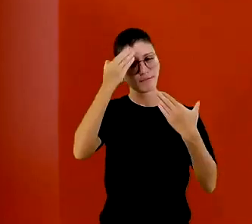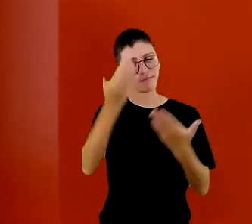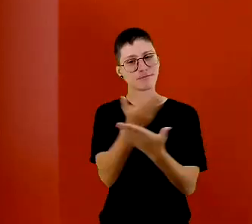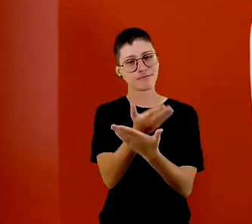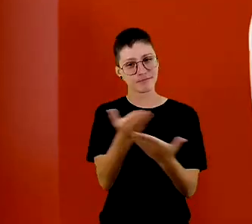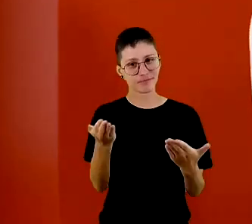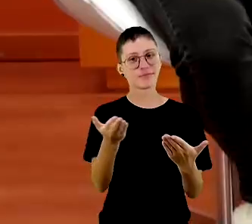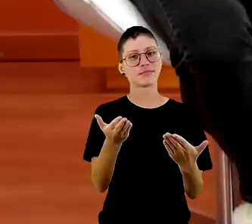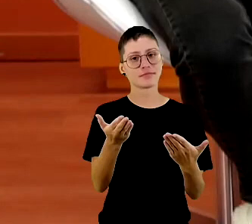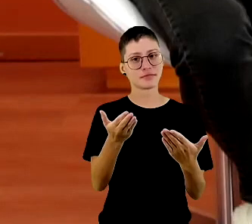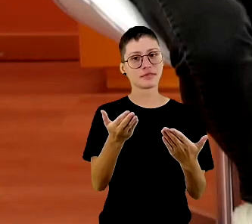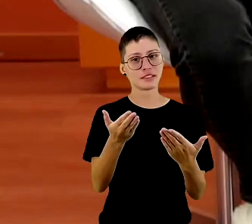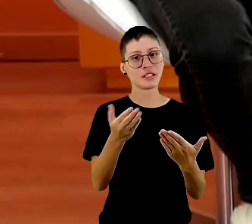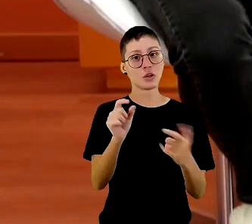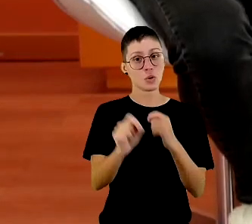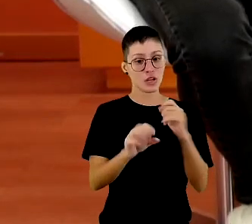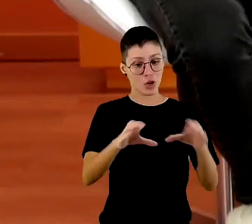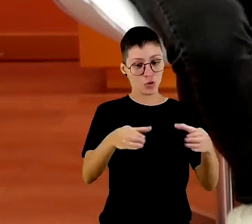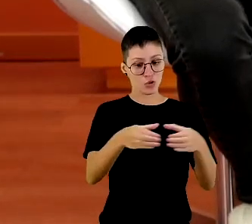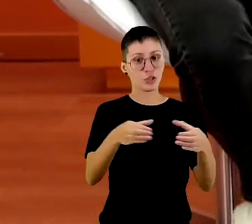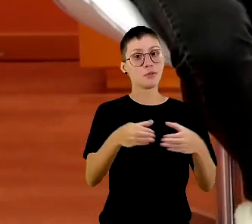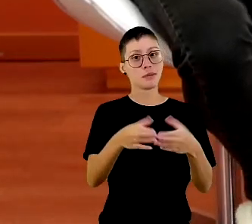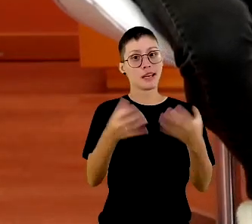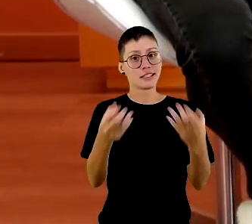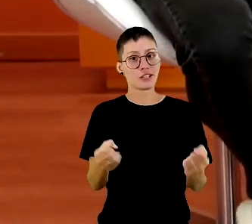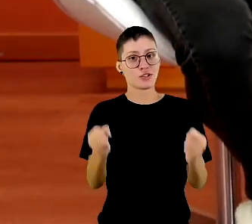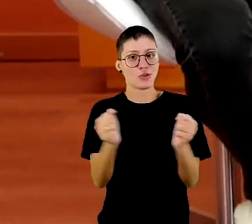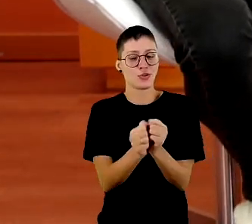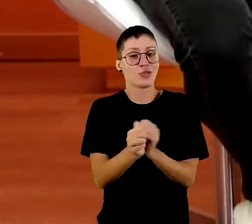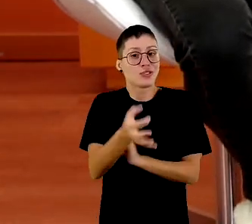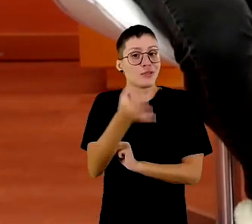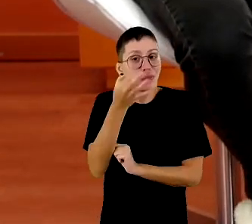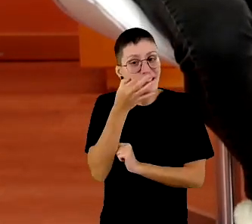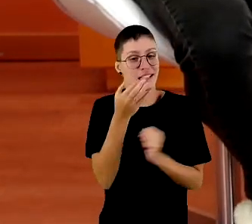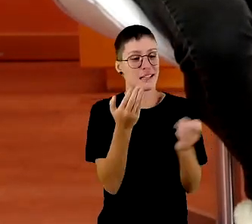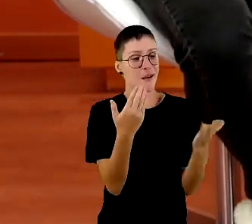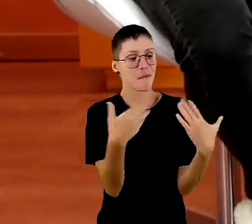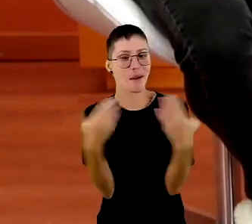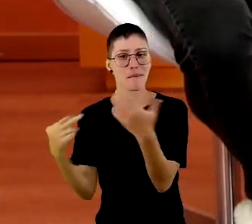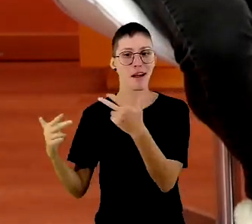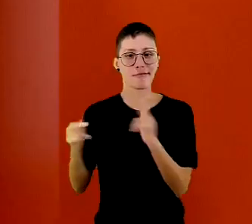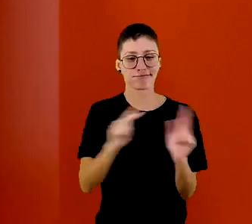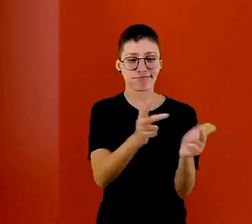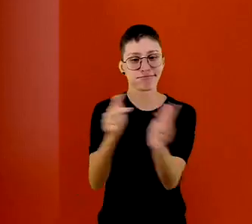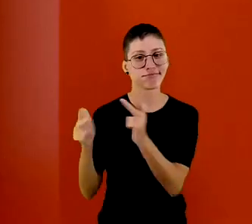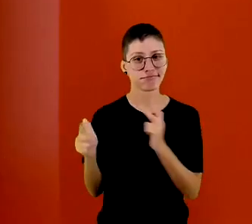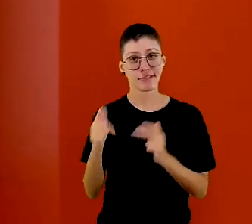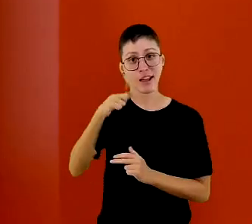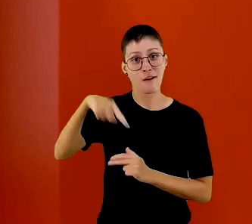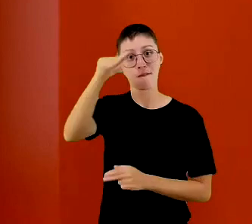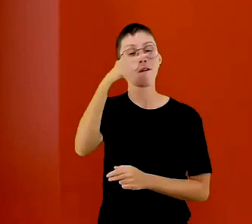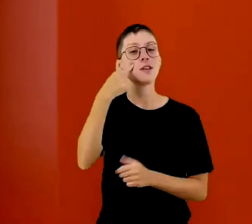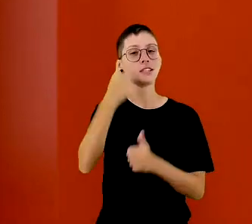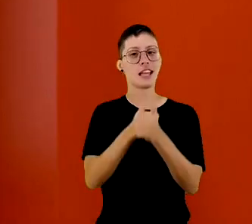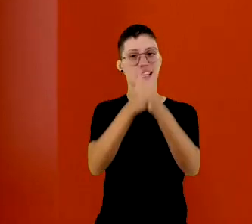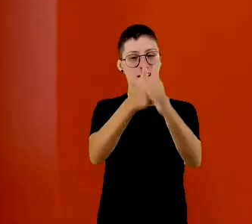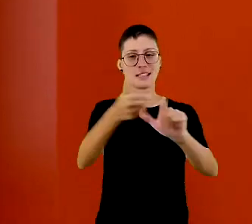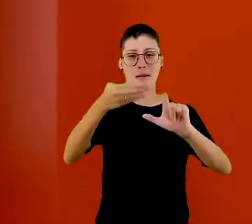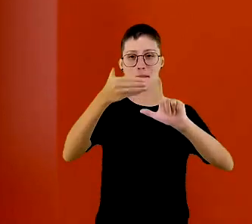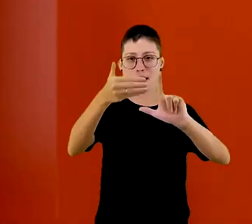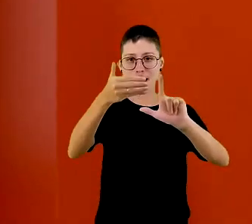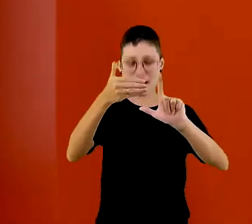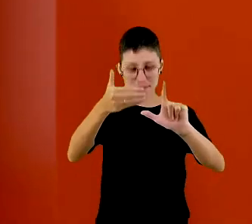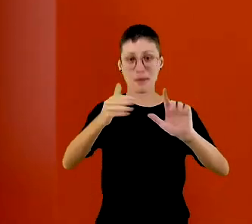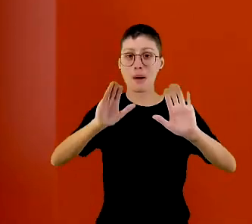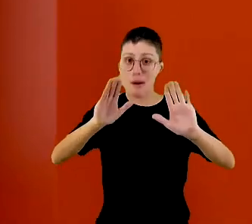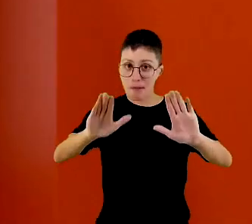primeiro ao time aqui, a turma que esteve aqui presencial com a gente. Também quero agradecer muito a você que nos acompanhou nesse bate-papo. Mas eu quero deixar uma